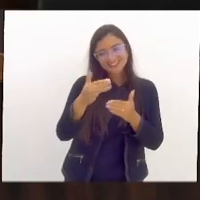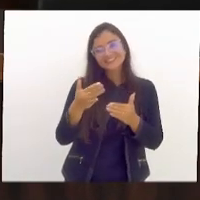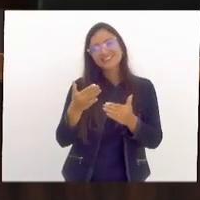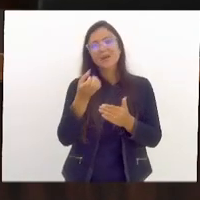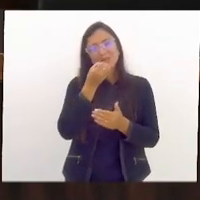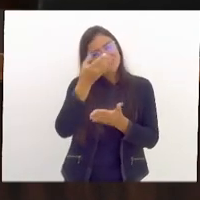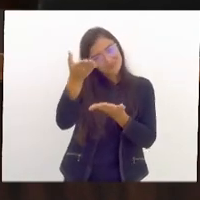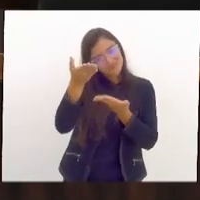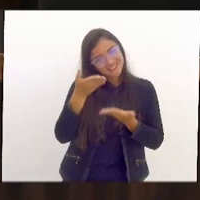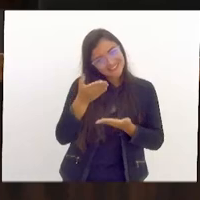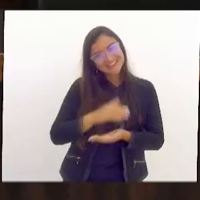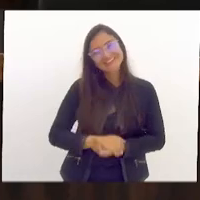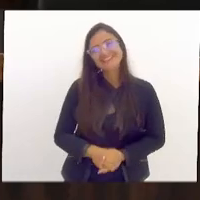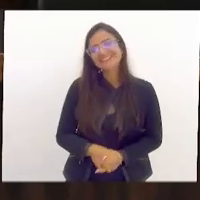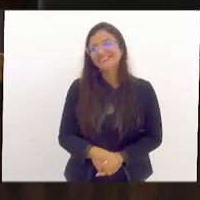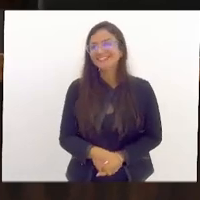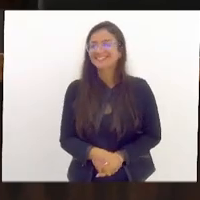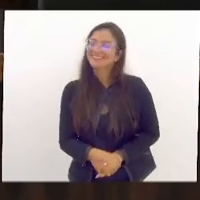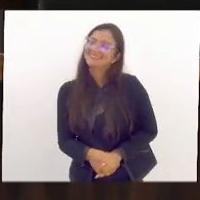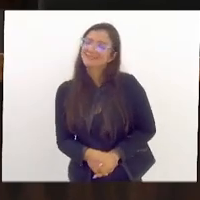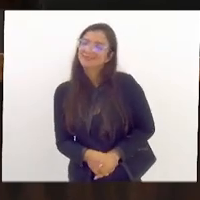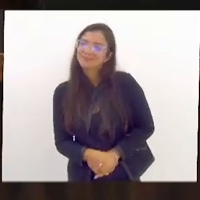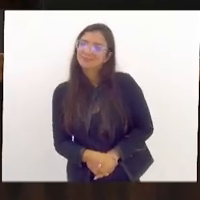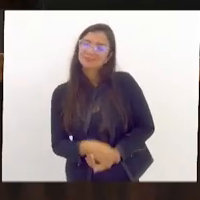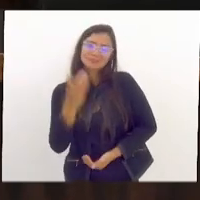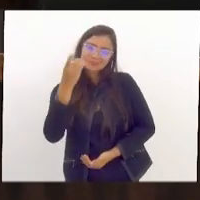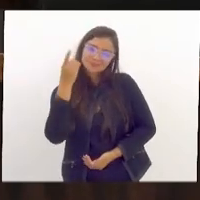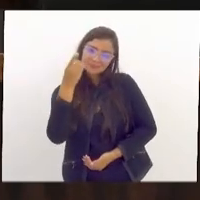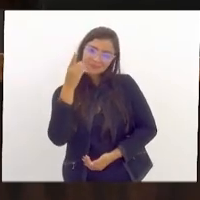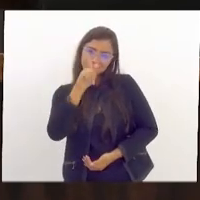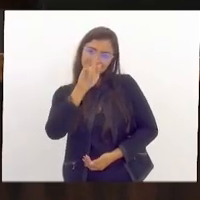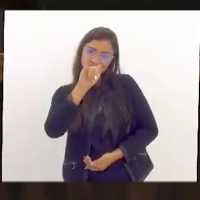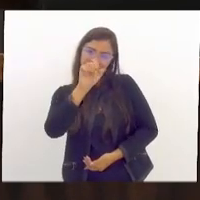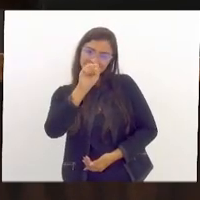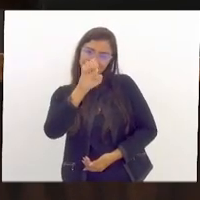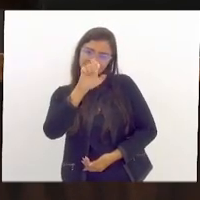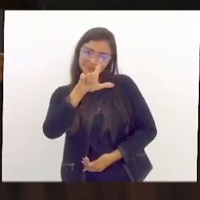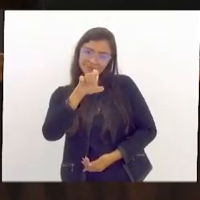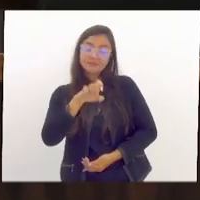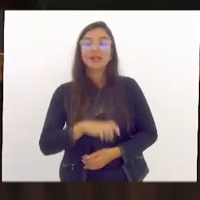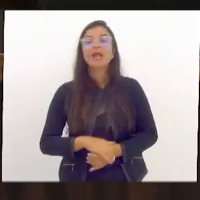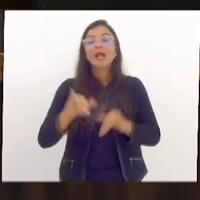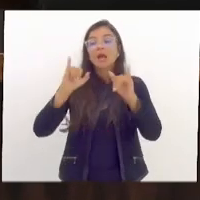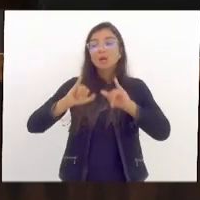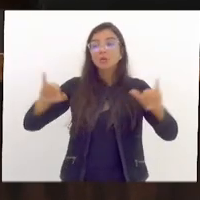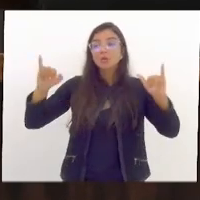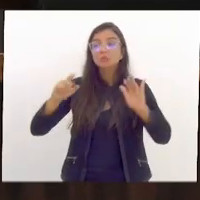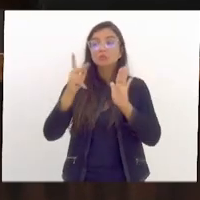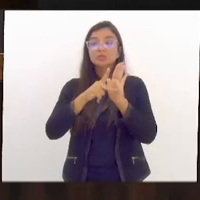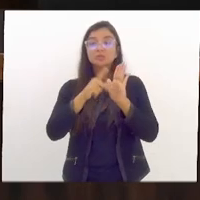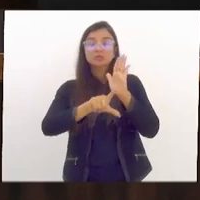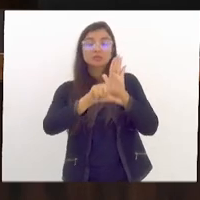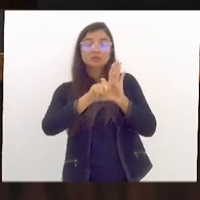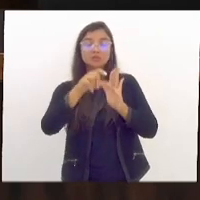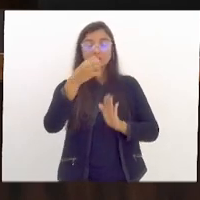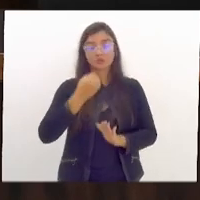muito bem-vinda, tá? A deputada Gisele. Anuncio. Projeto de lei